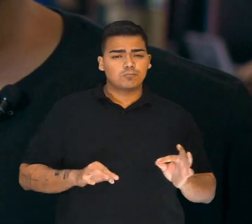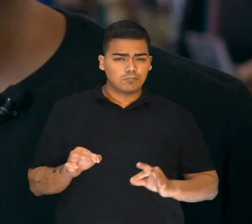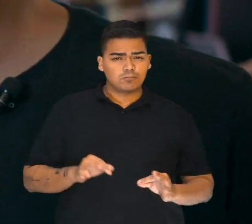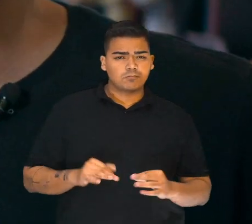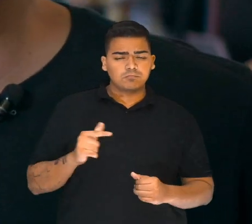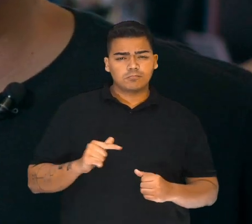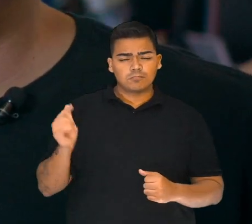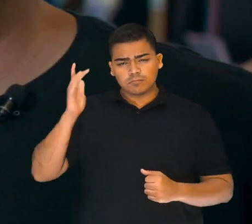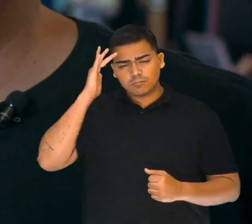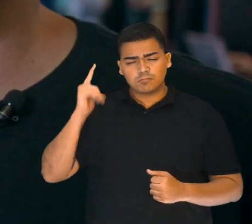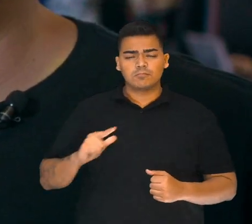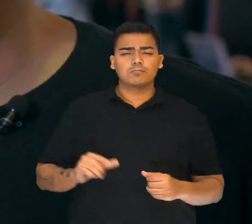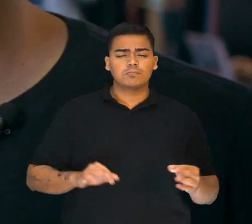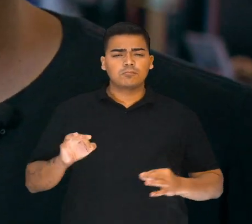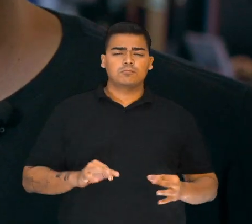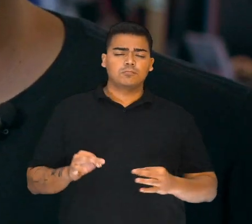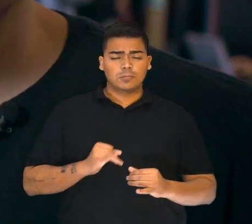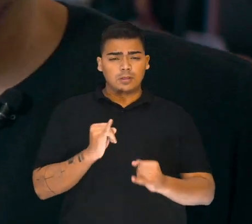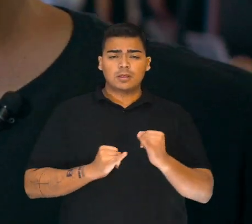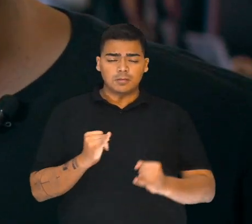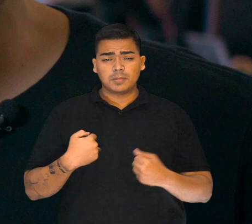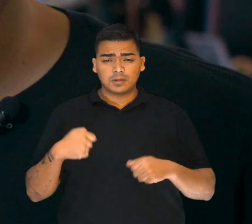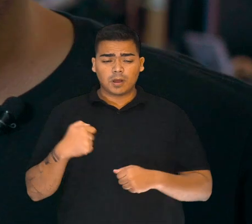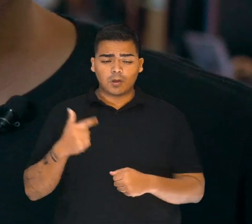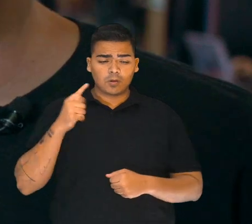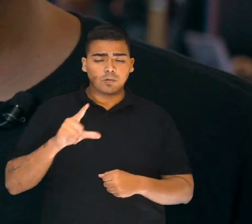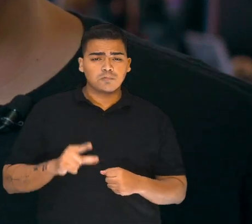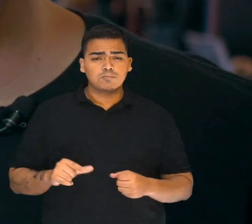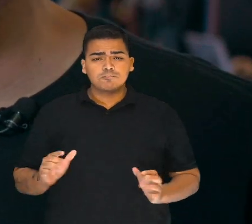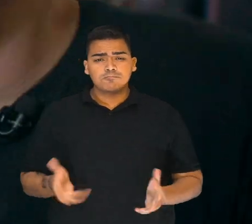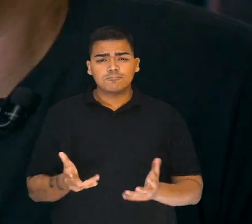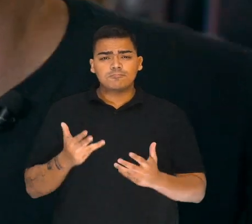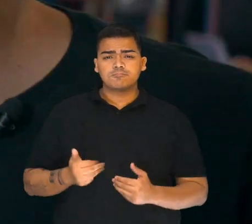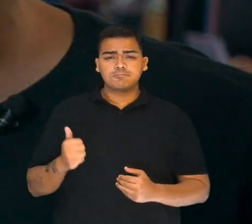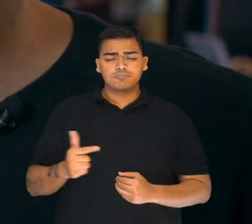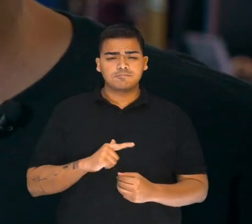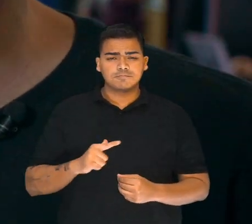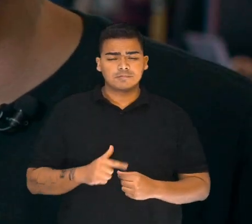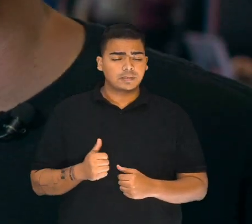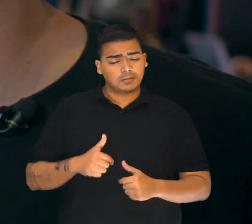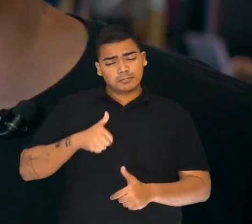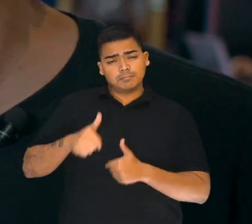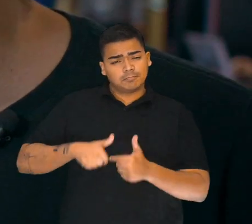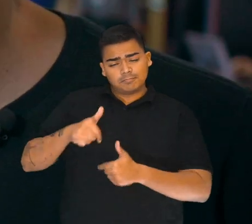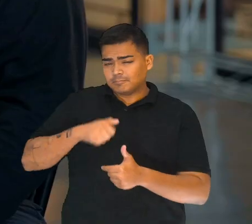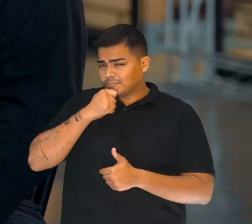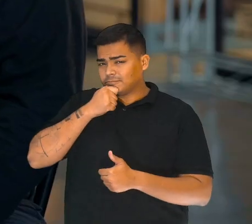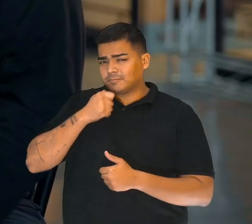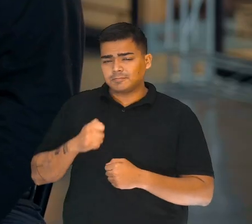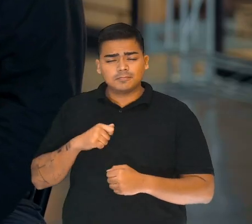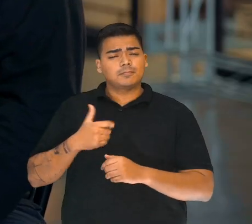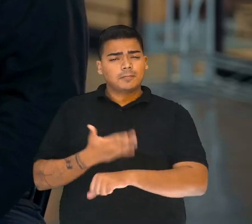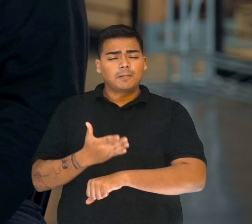Você não tinha gente que sabia trabalhar com digital, com internet, então você tinha que formar. O primeiro time do Buscapé começou todo como estagiário, não existia mão de obra. E